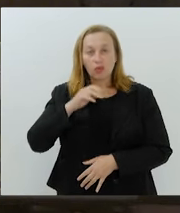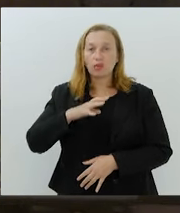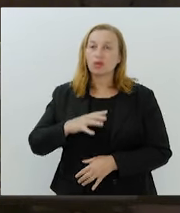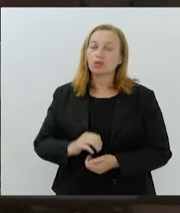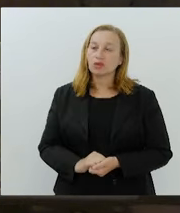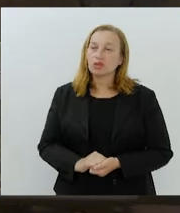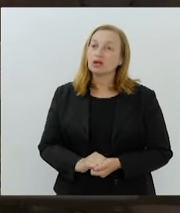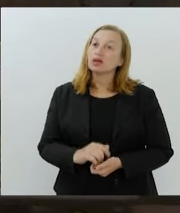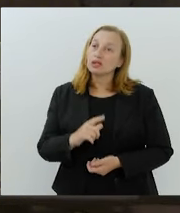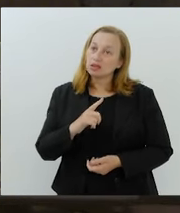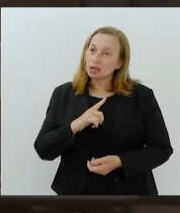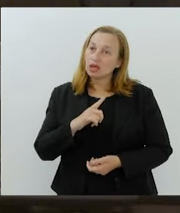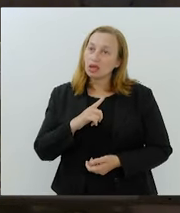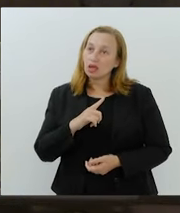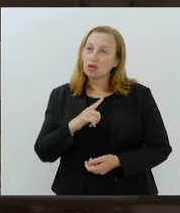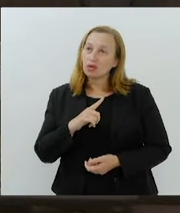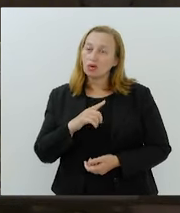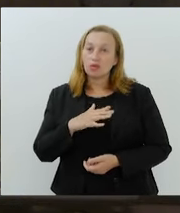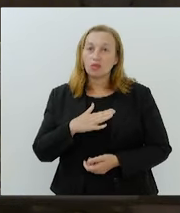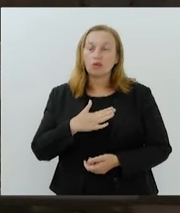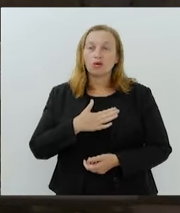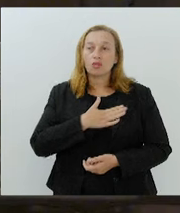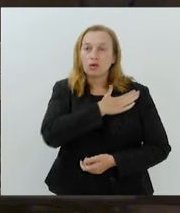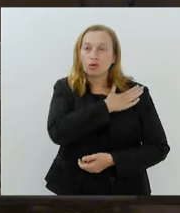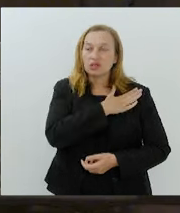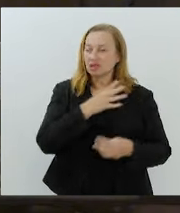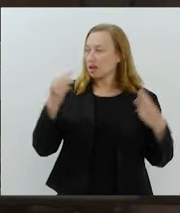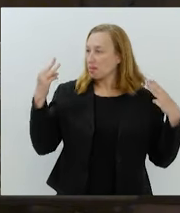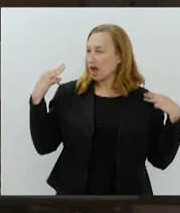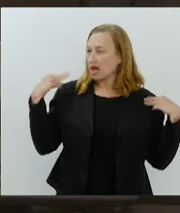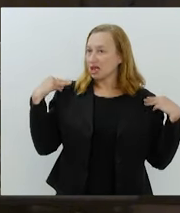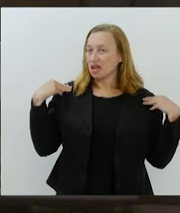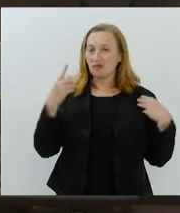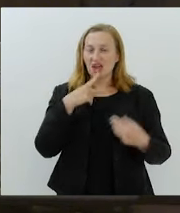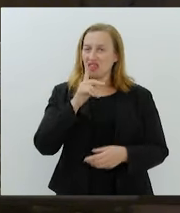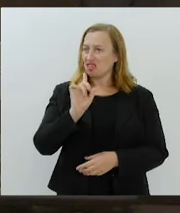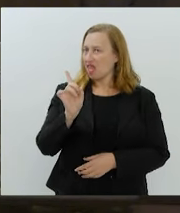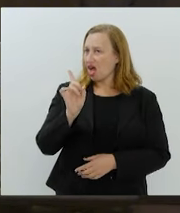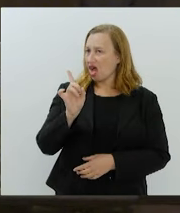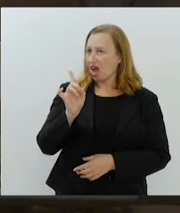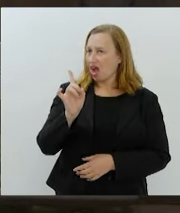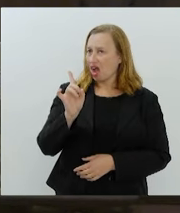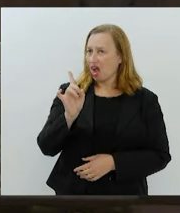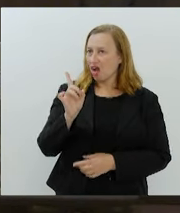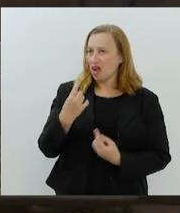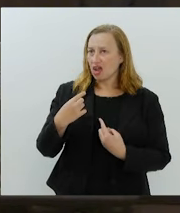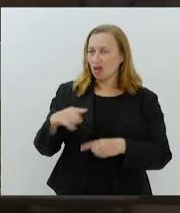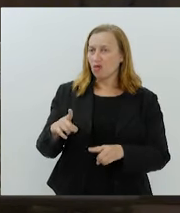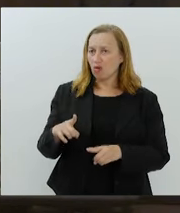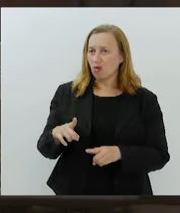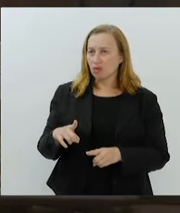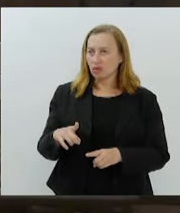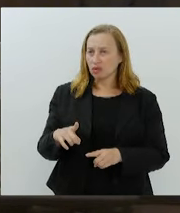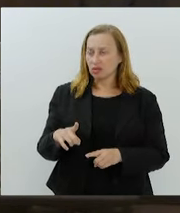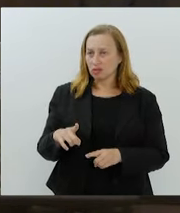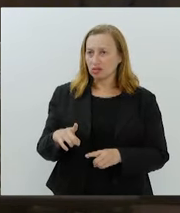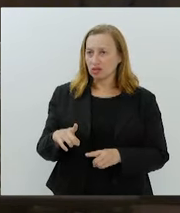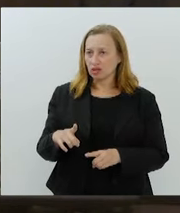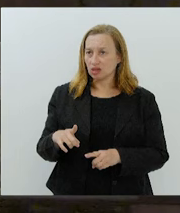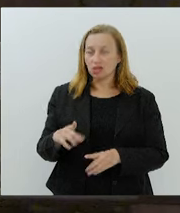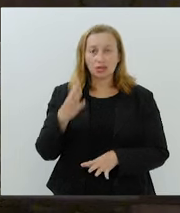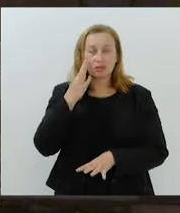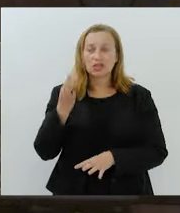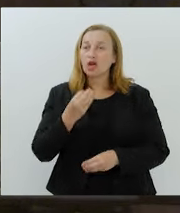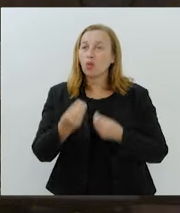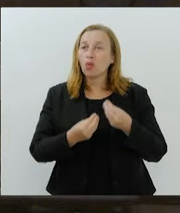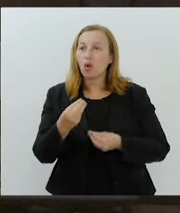Inclusive o atual comandante da Marinha diz que não, que aquilo foi uma insurreição contra as autoridades reconhecidas. Não sei como é que o Lula mantém